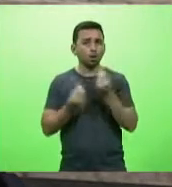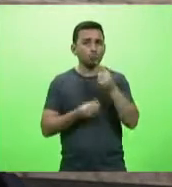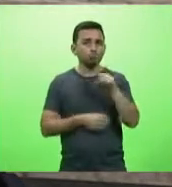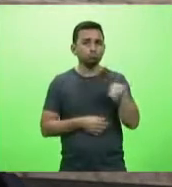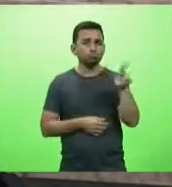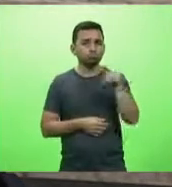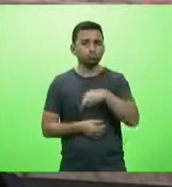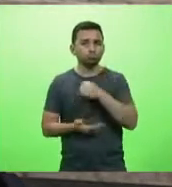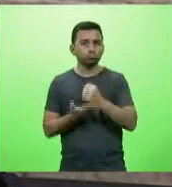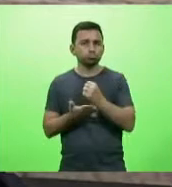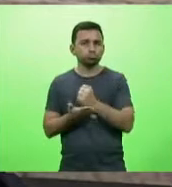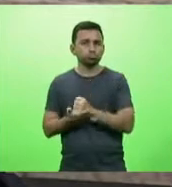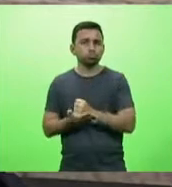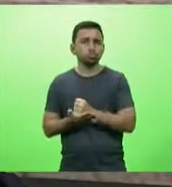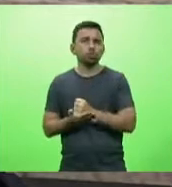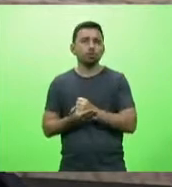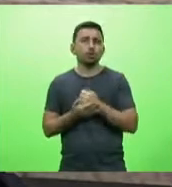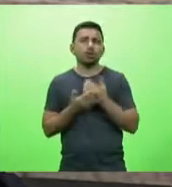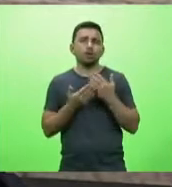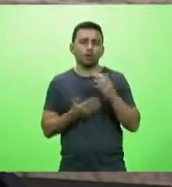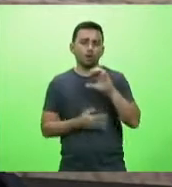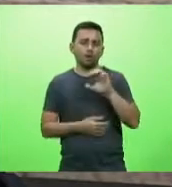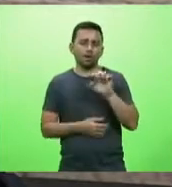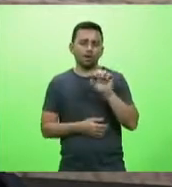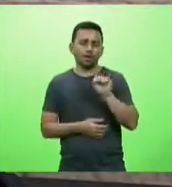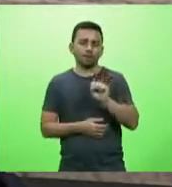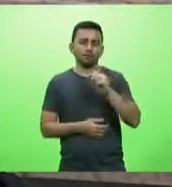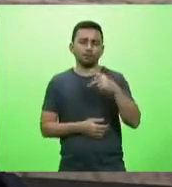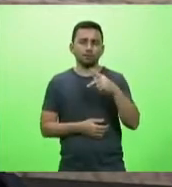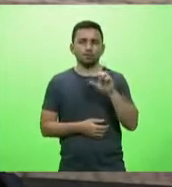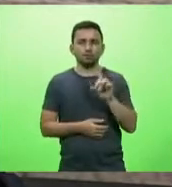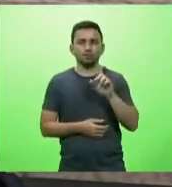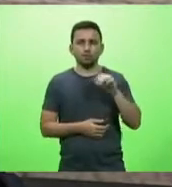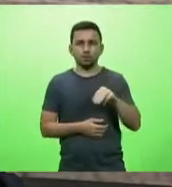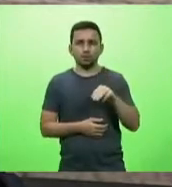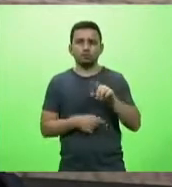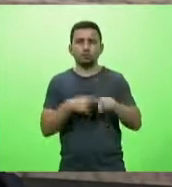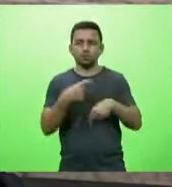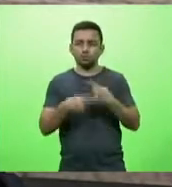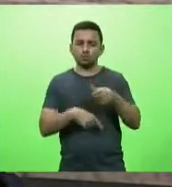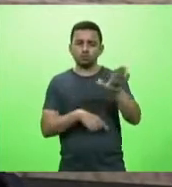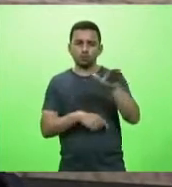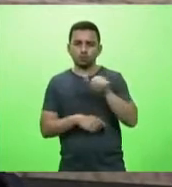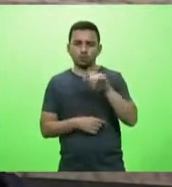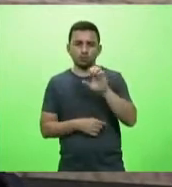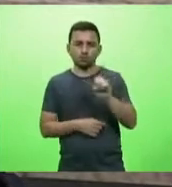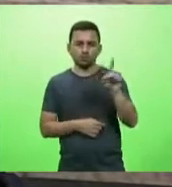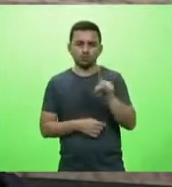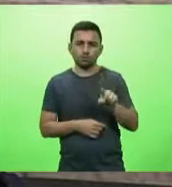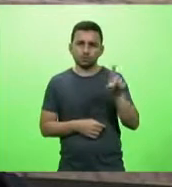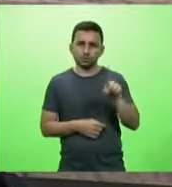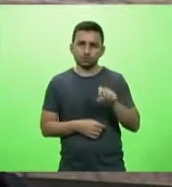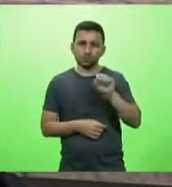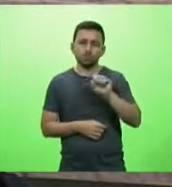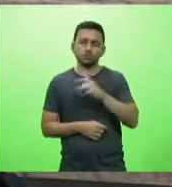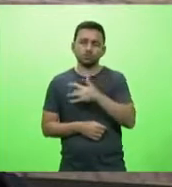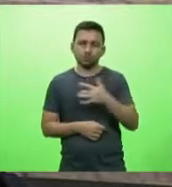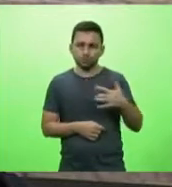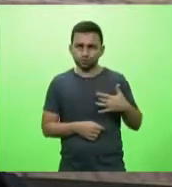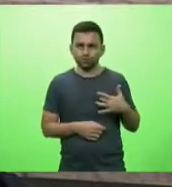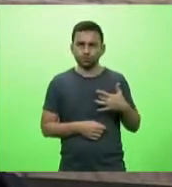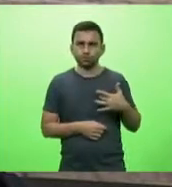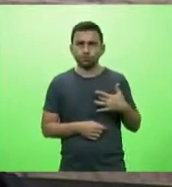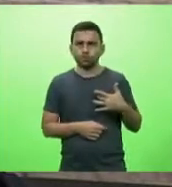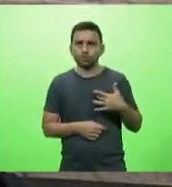contrato com a organização social SPDM e contratação da empresa OZZ Saúde e Eireli